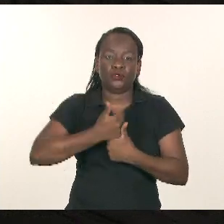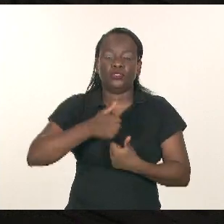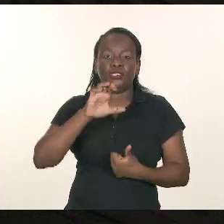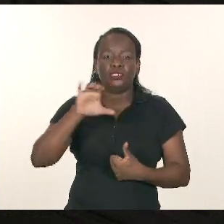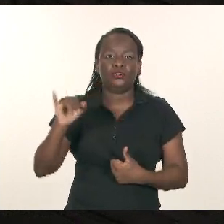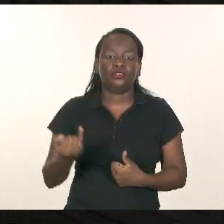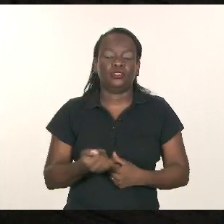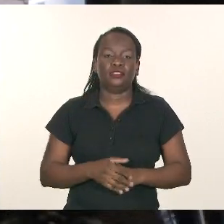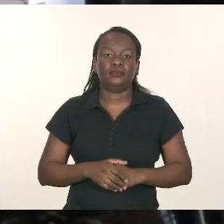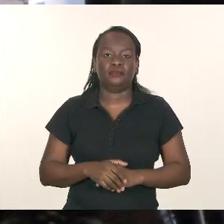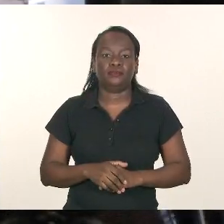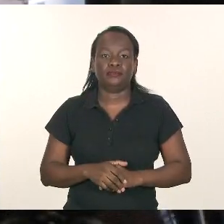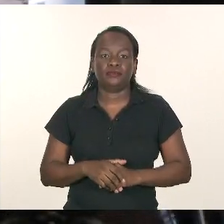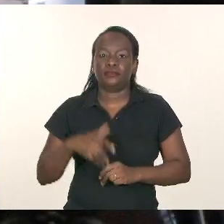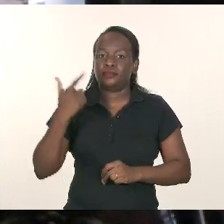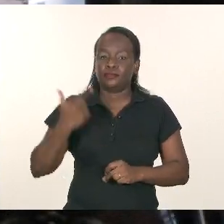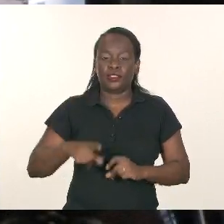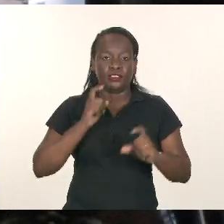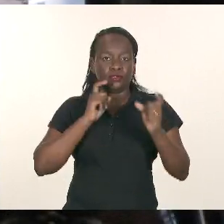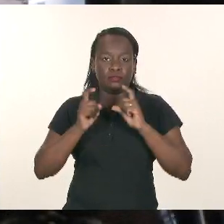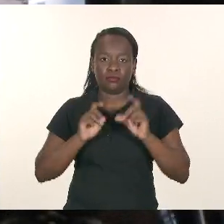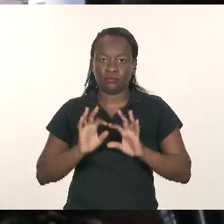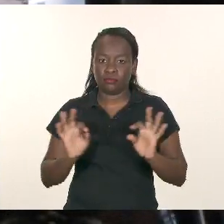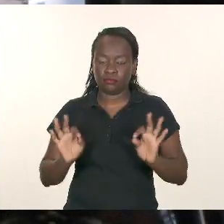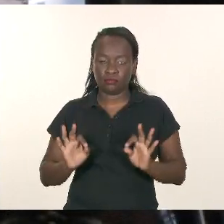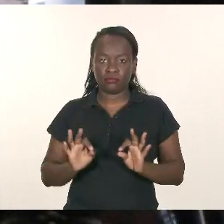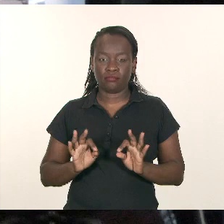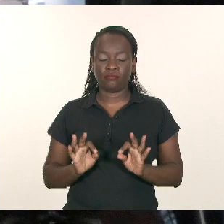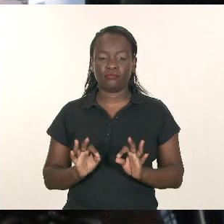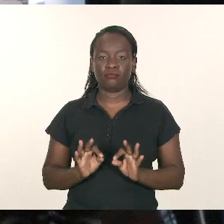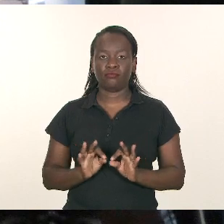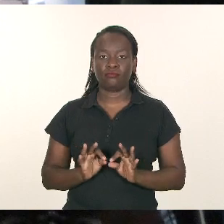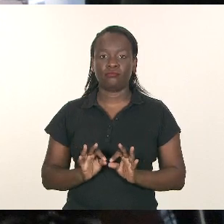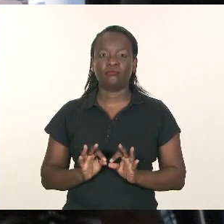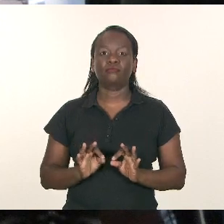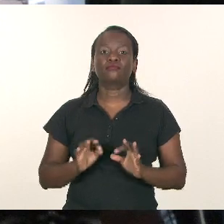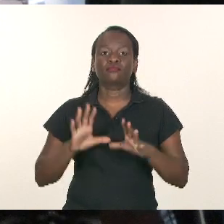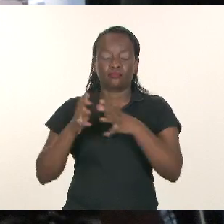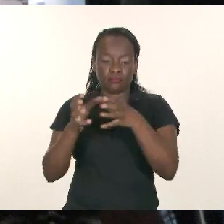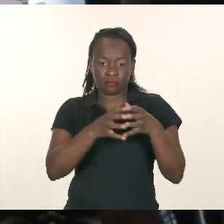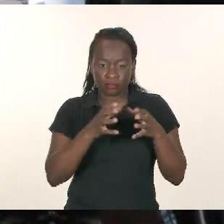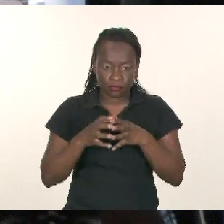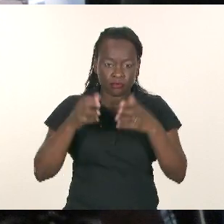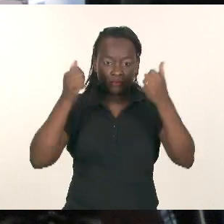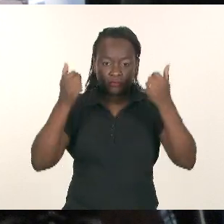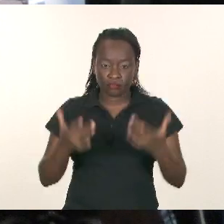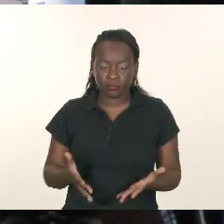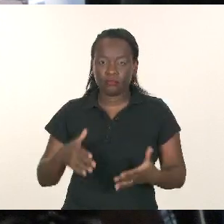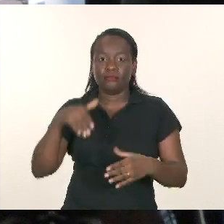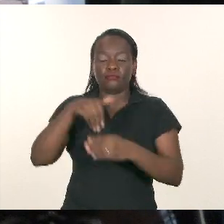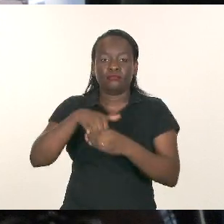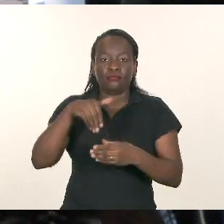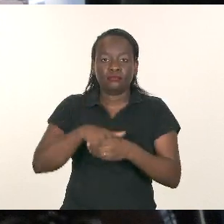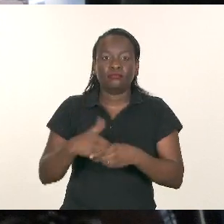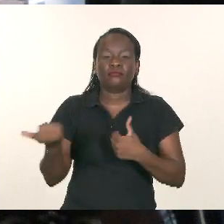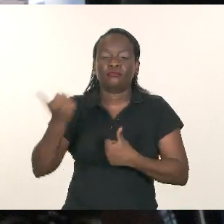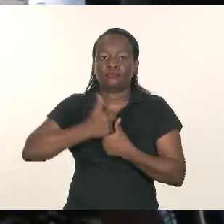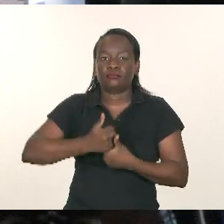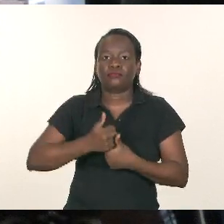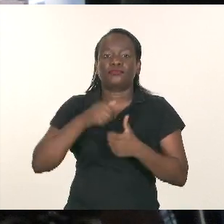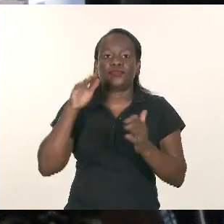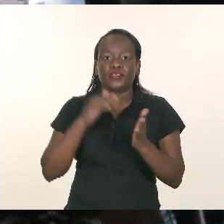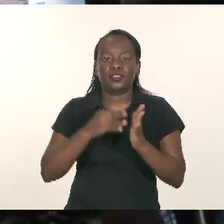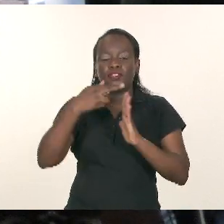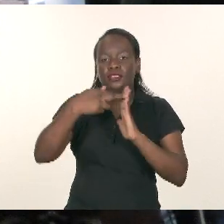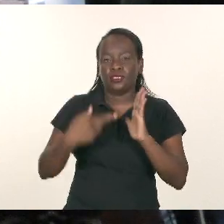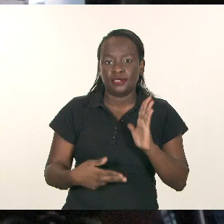CCJ. Não havendo não havendo mais comissões, em votação, substitutivo com forma